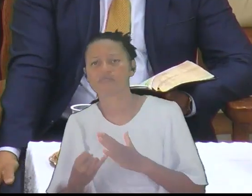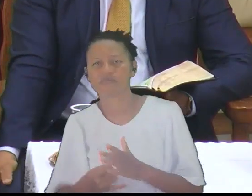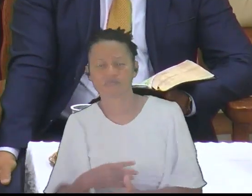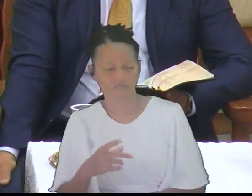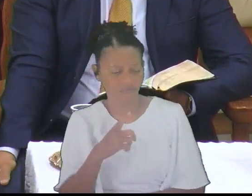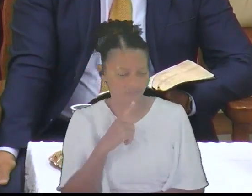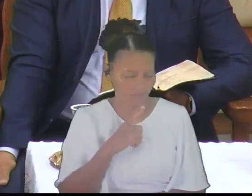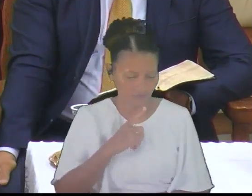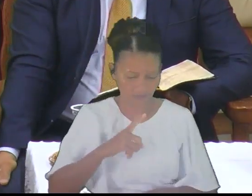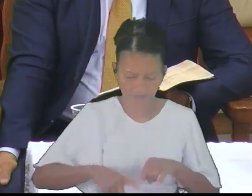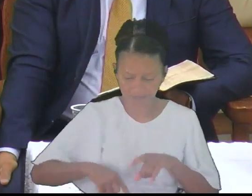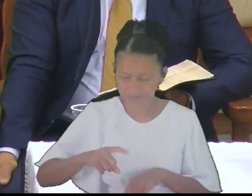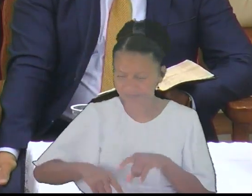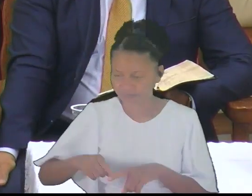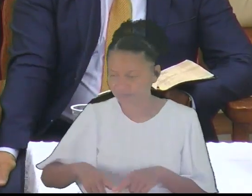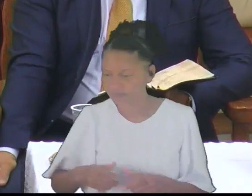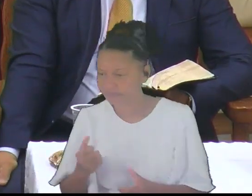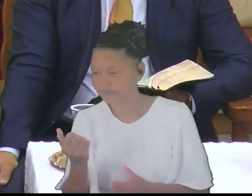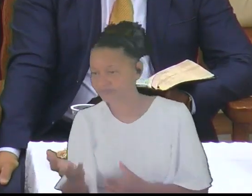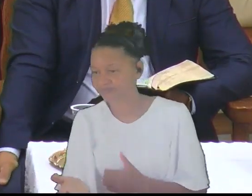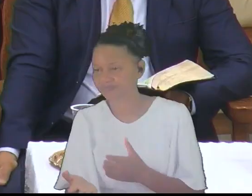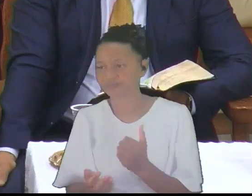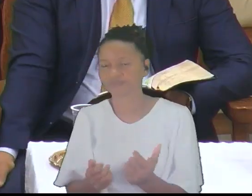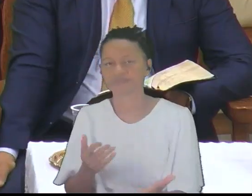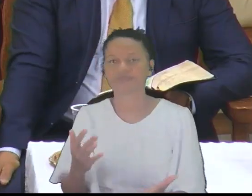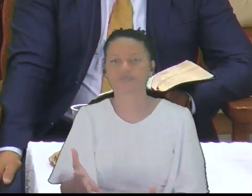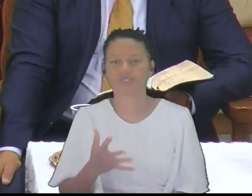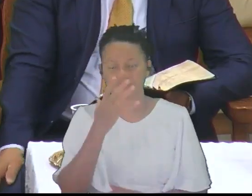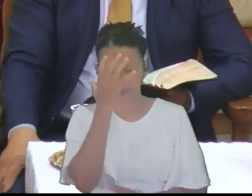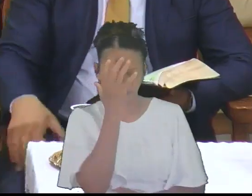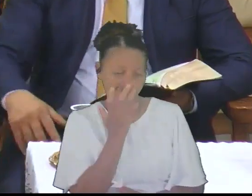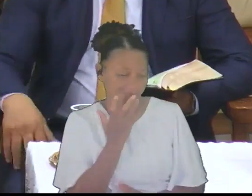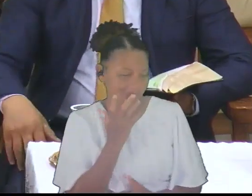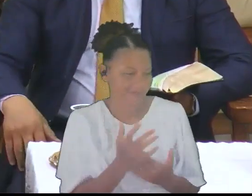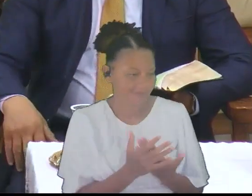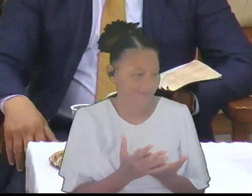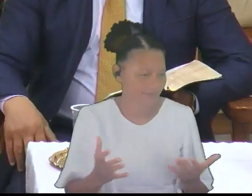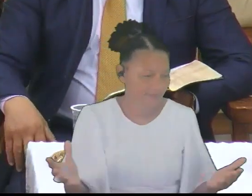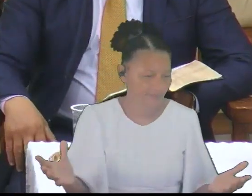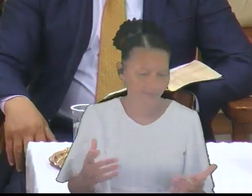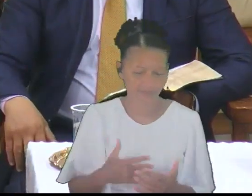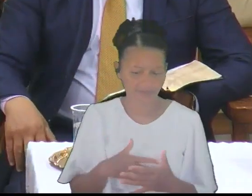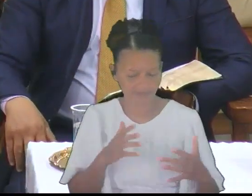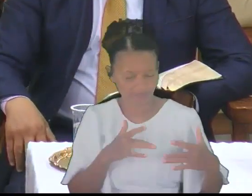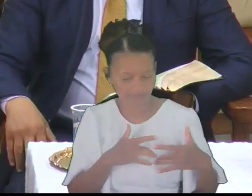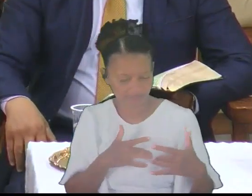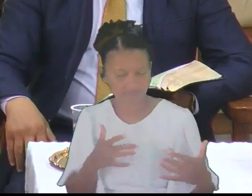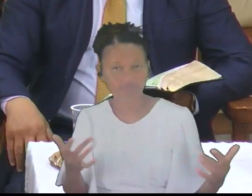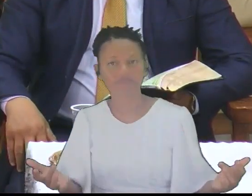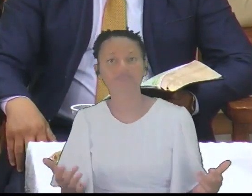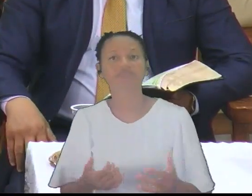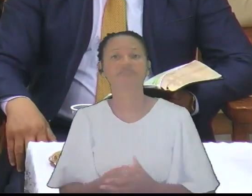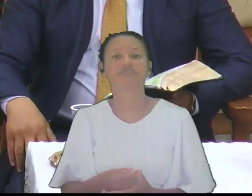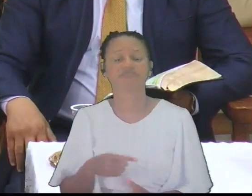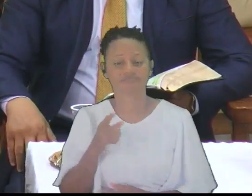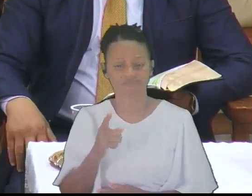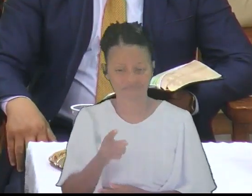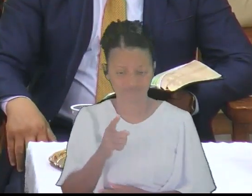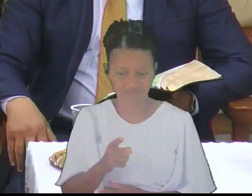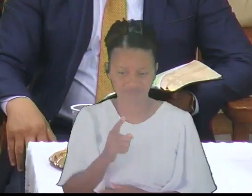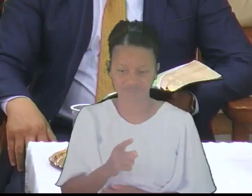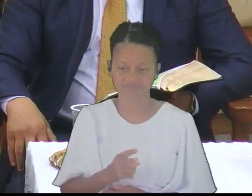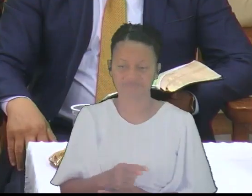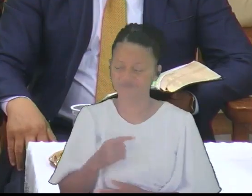mais de recurso, você leva numa instituição séria, numa instituição caritativa séria. Você está